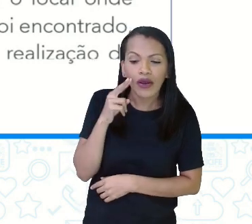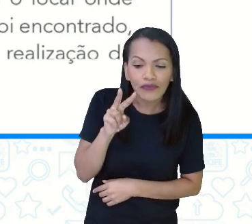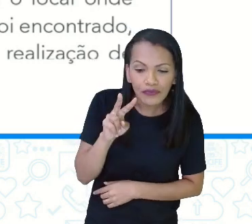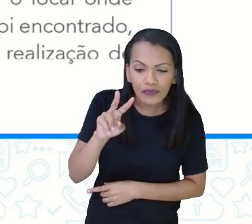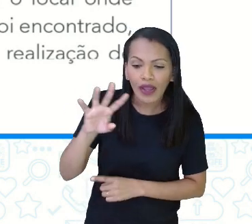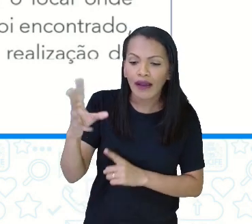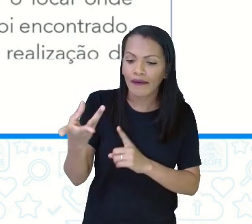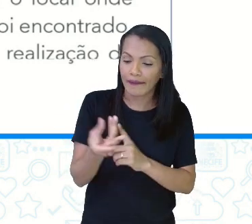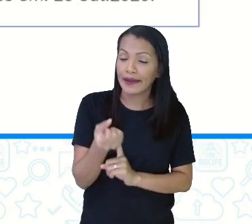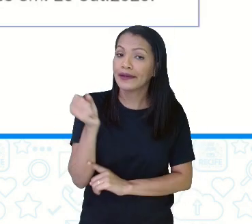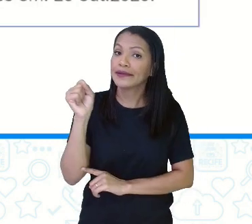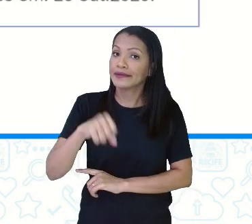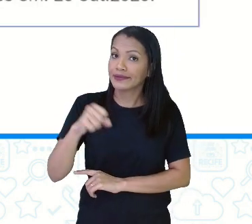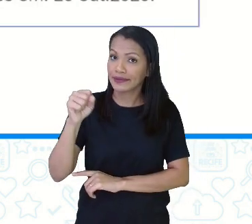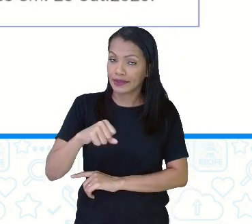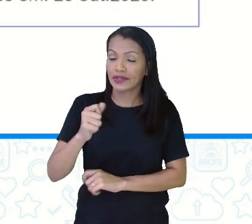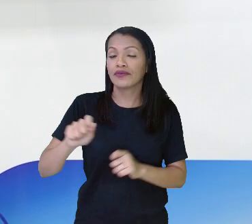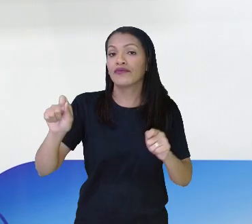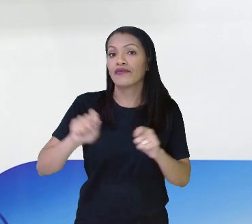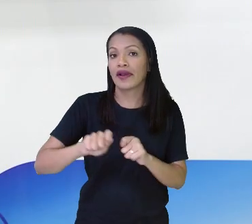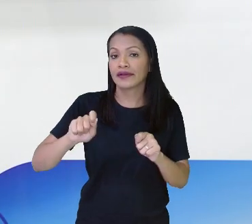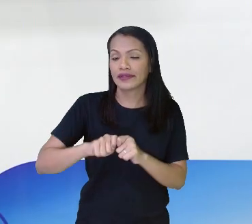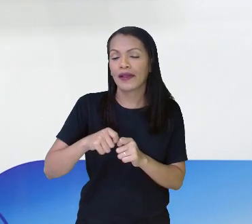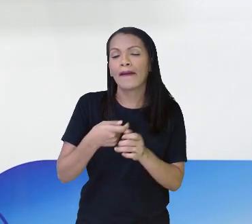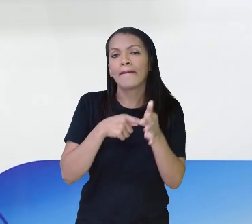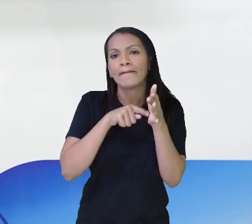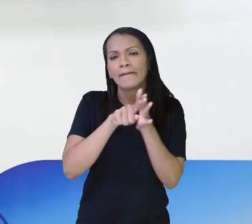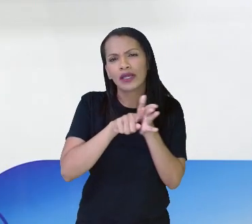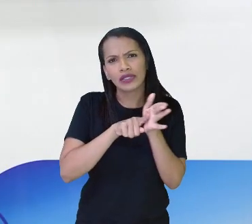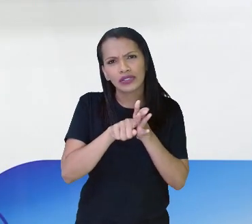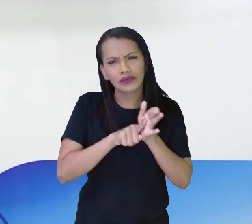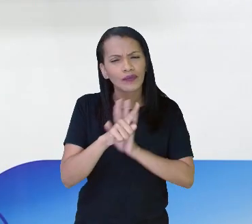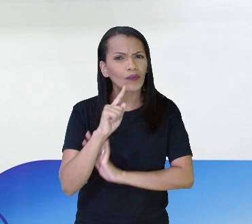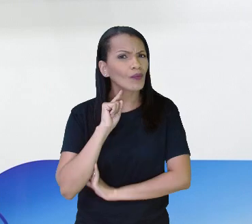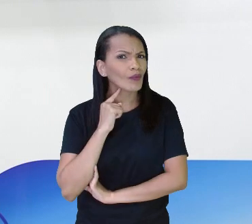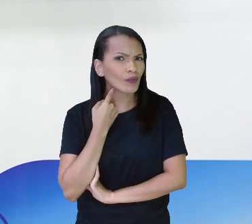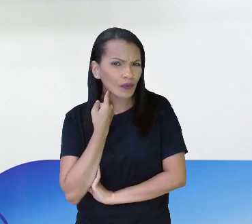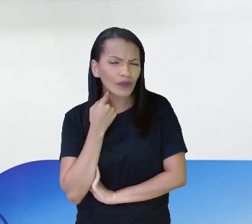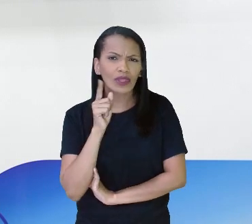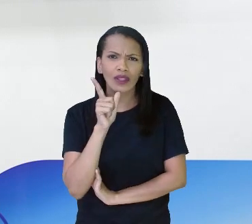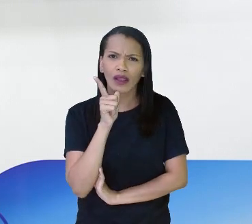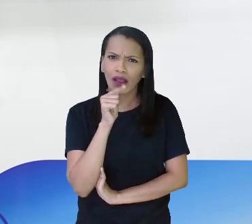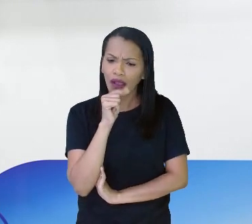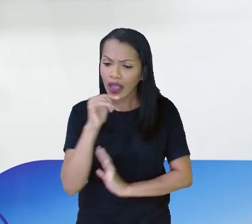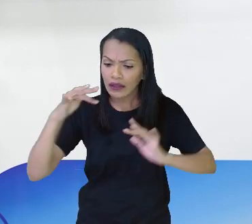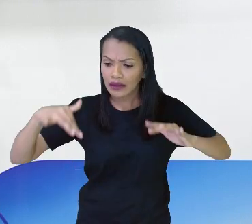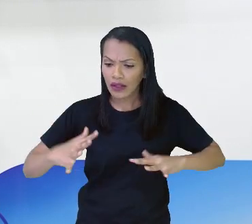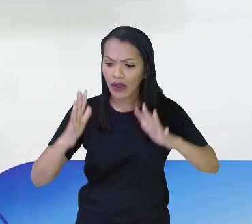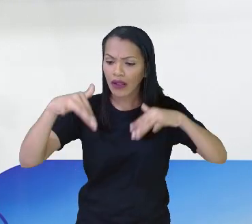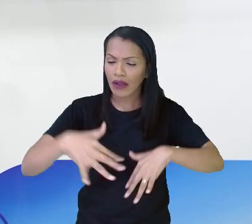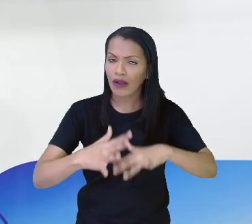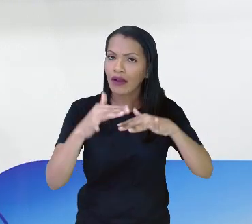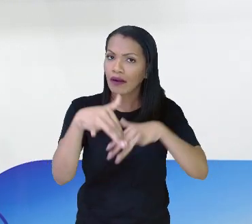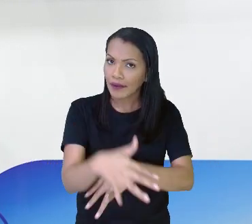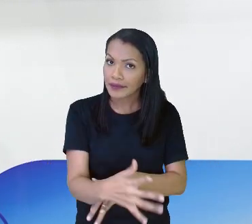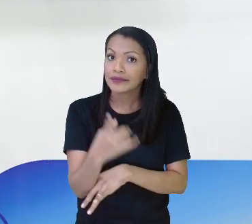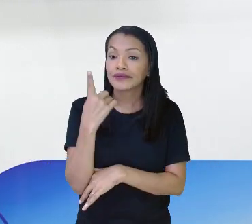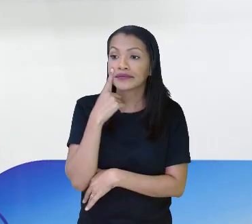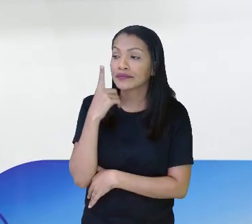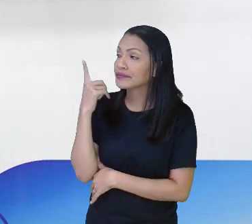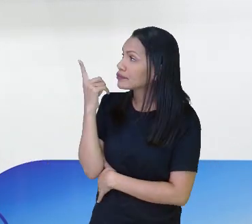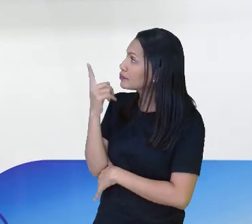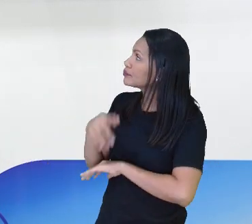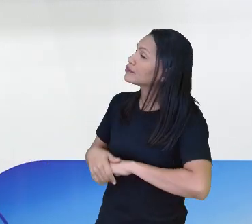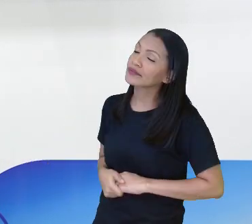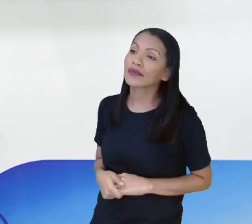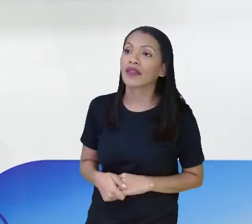a realização de pesquisas sobre lixo marinho. A exposição Coleção Didática de Lixo Marinho fica no